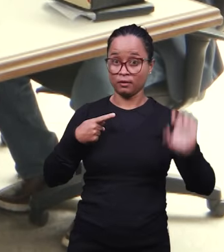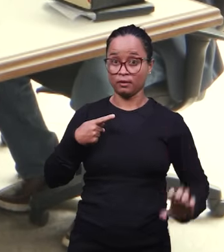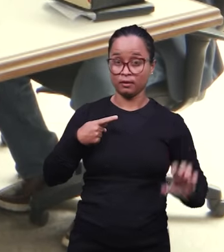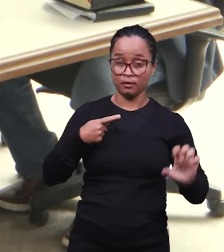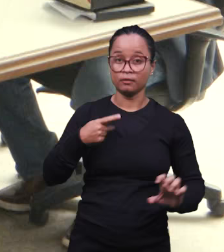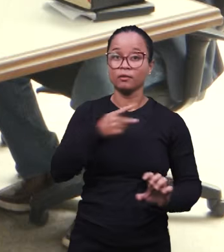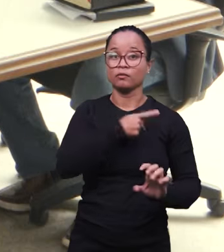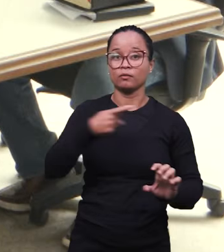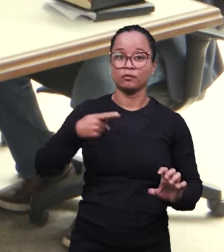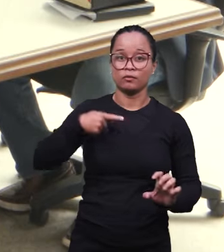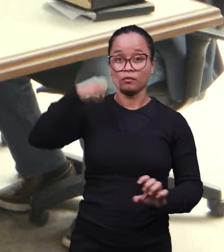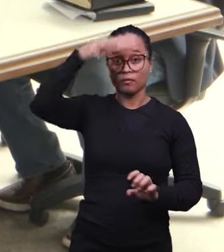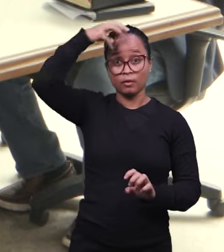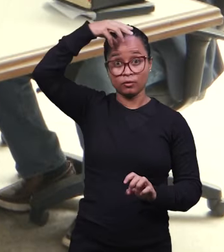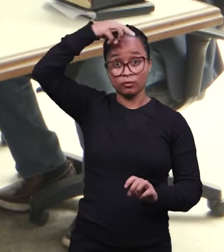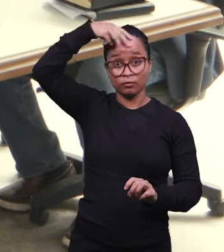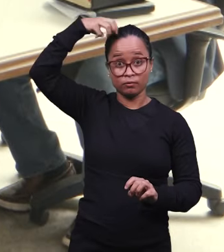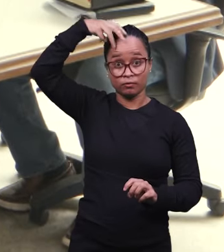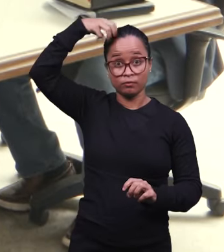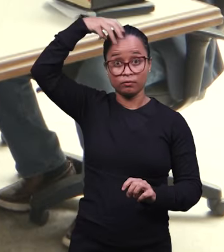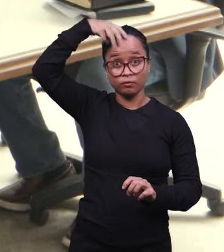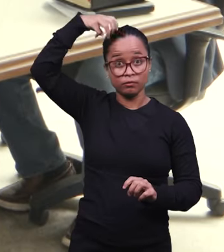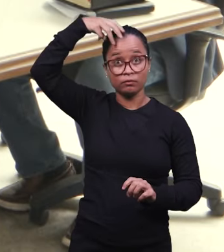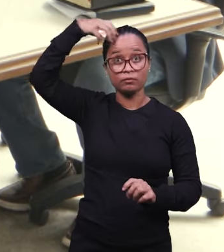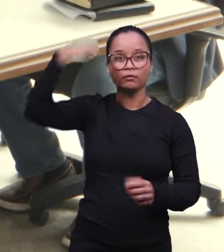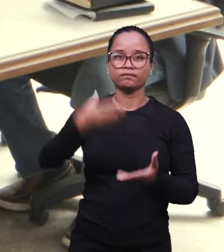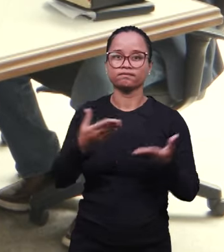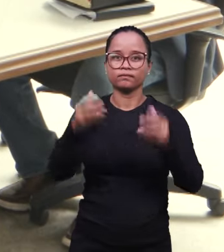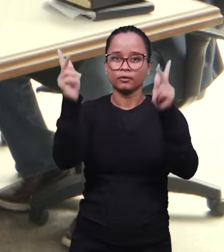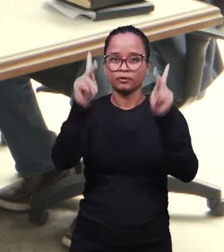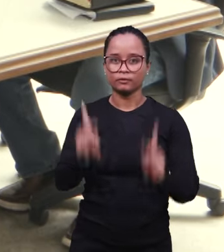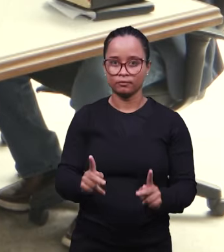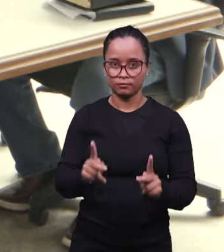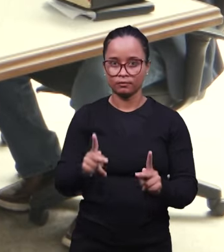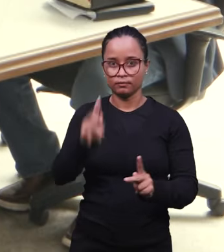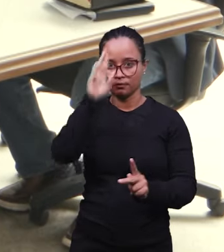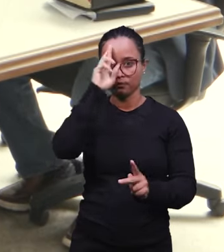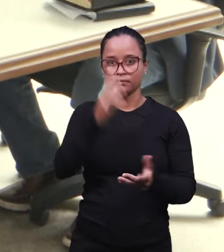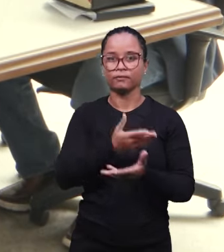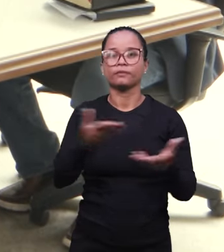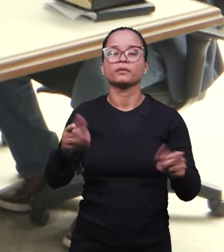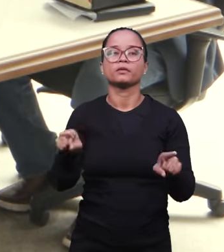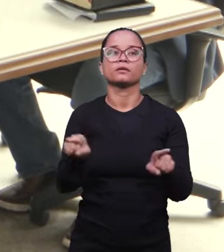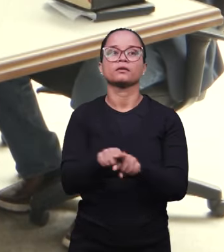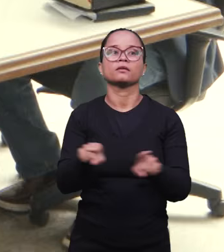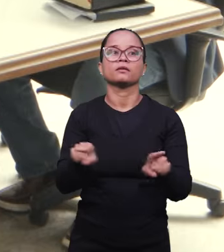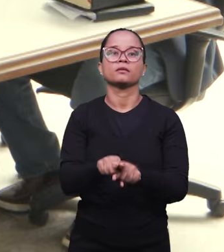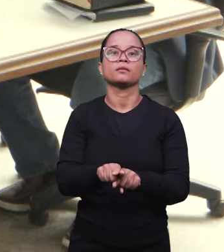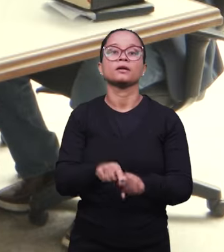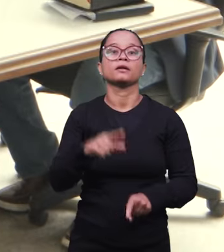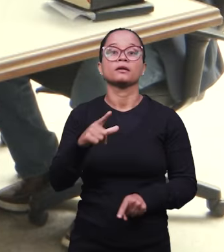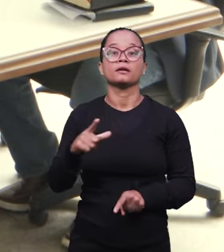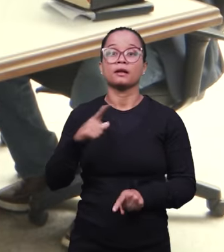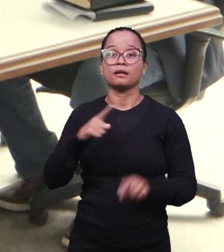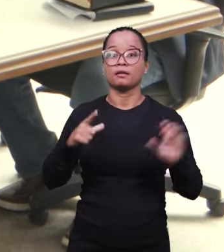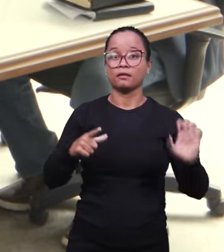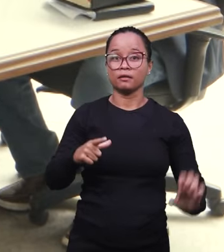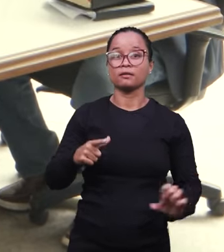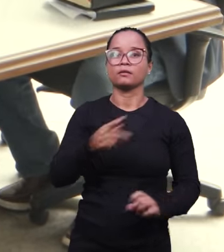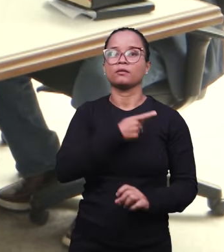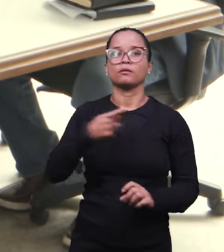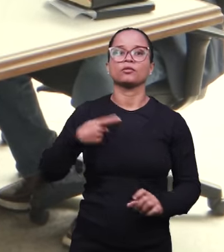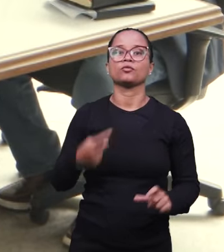do Conselho Presbiteral da Igreja Cristã Maranata. Paz do Senhor a todos. E também temos, à minha esquerda aqui, o pastor Luiz Eugênio, que